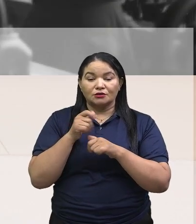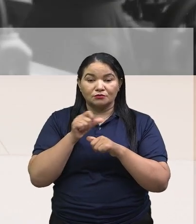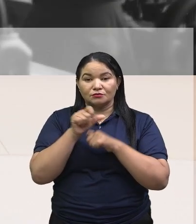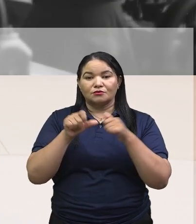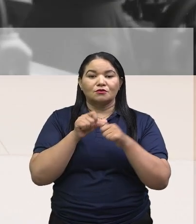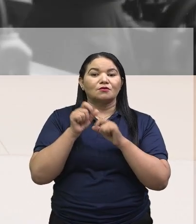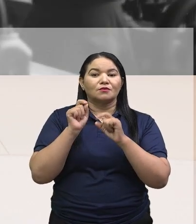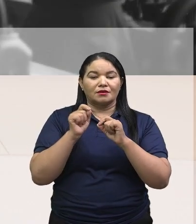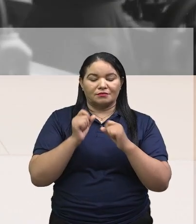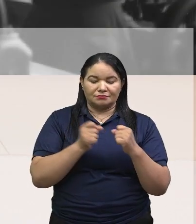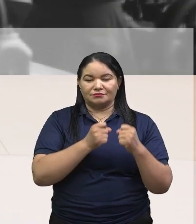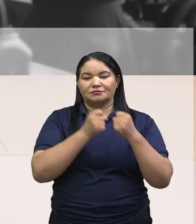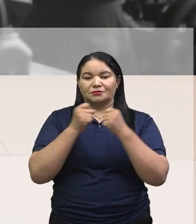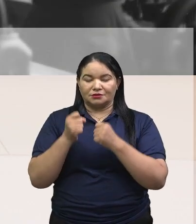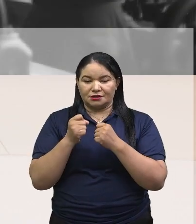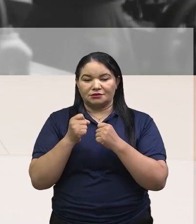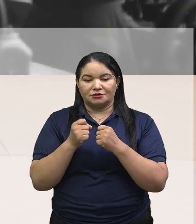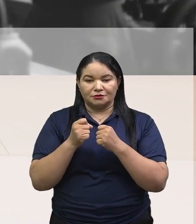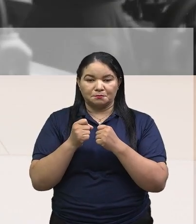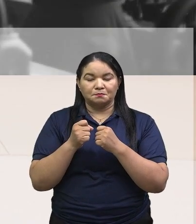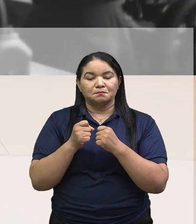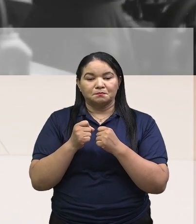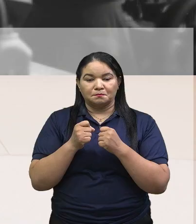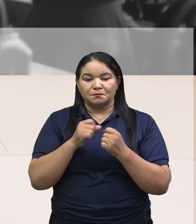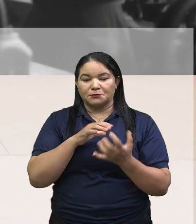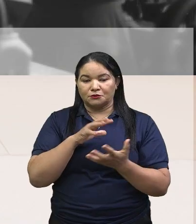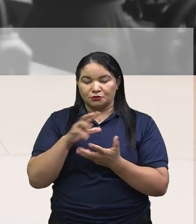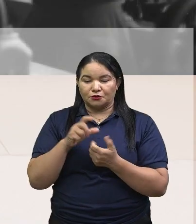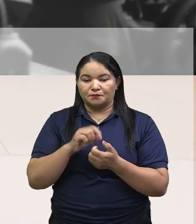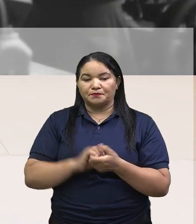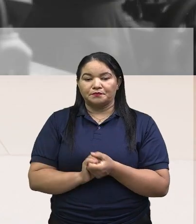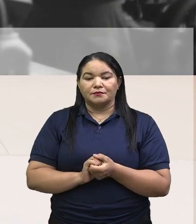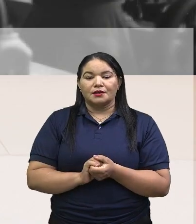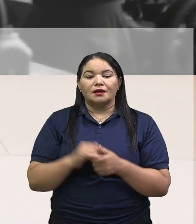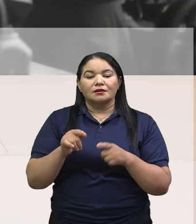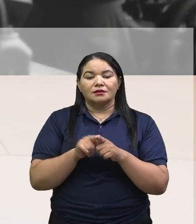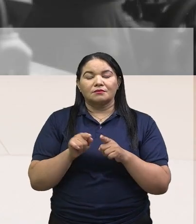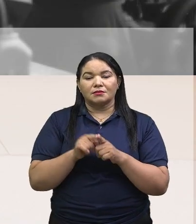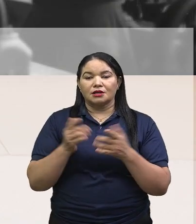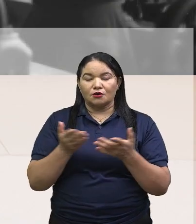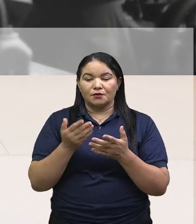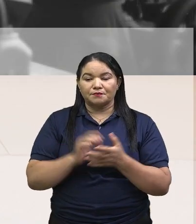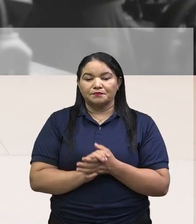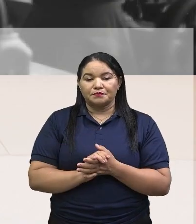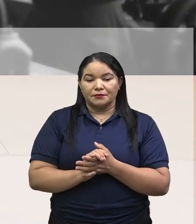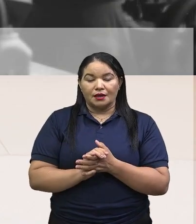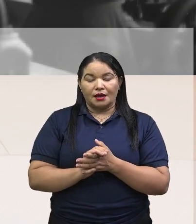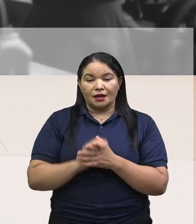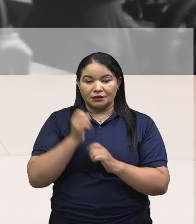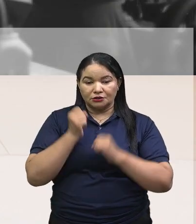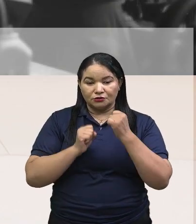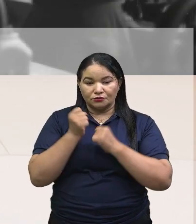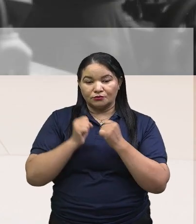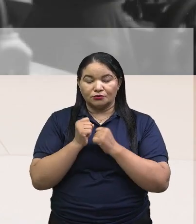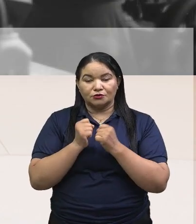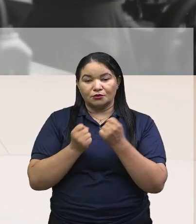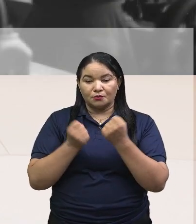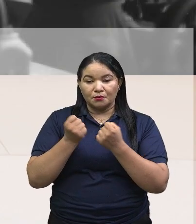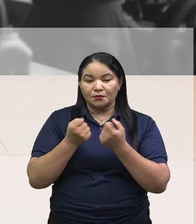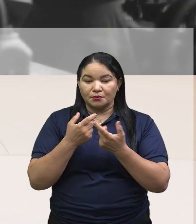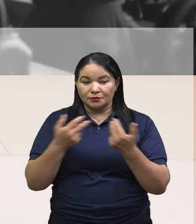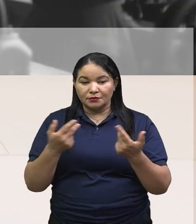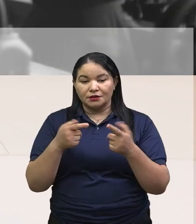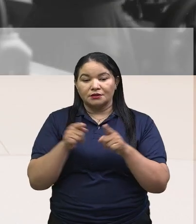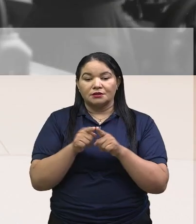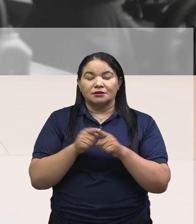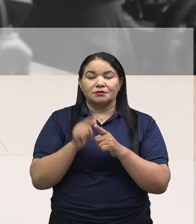mundial. Além da predominância da indústria automobilística, siderúrgica,